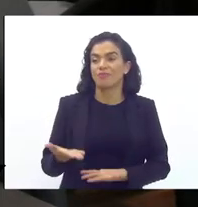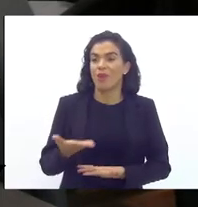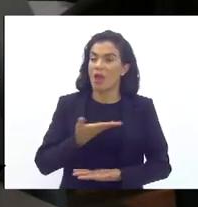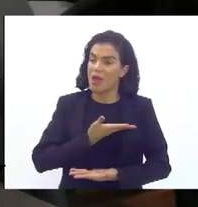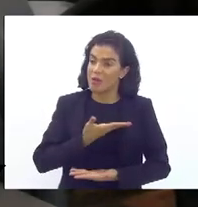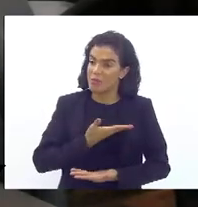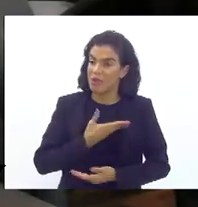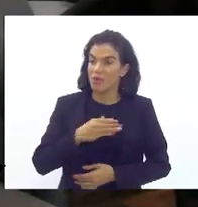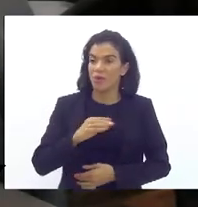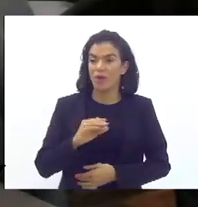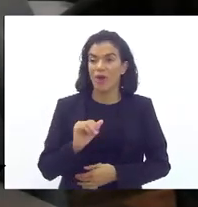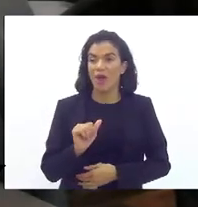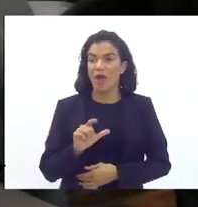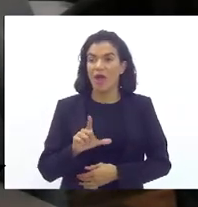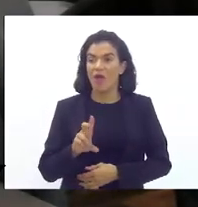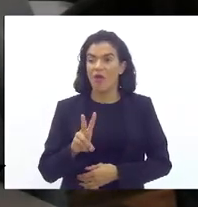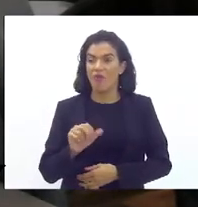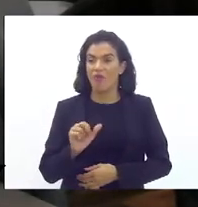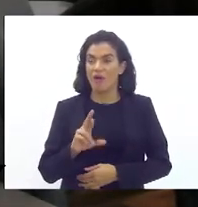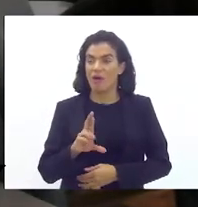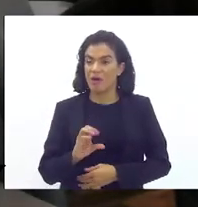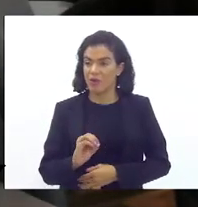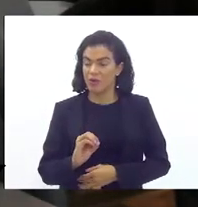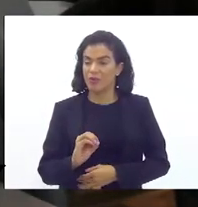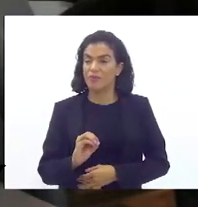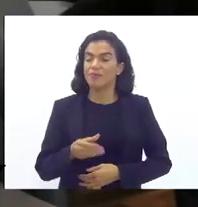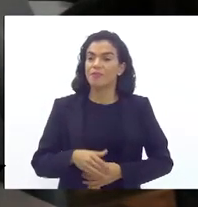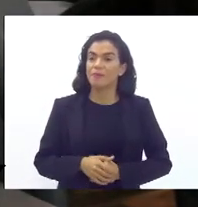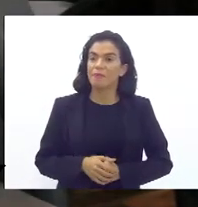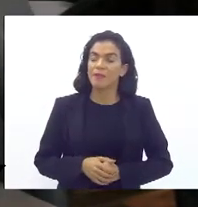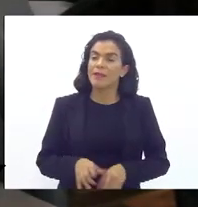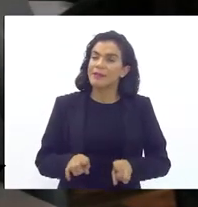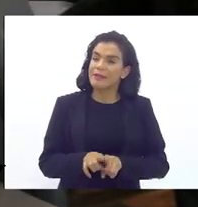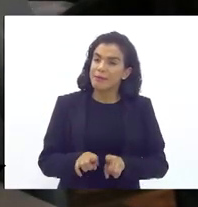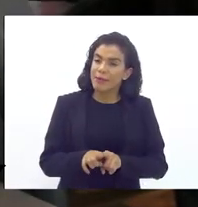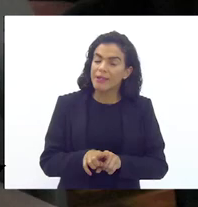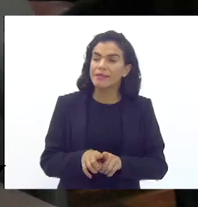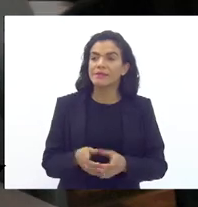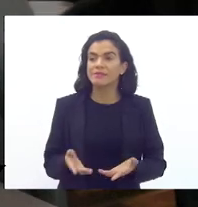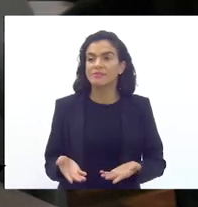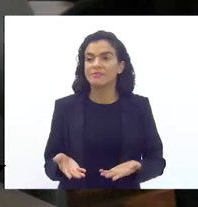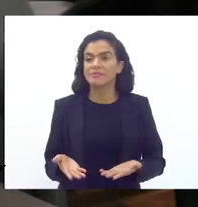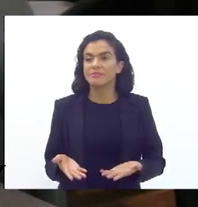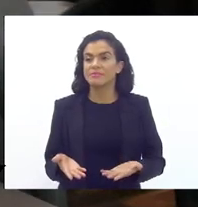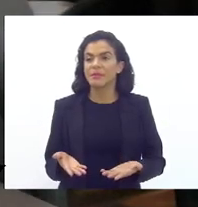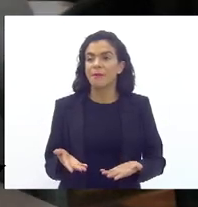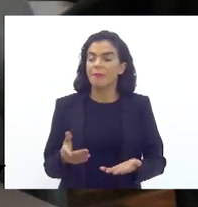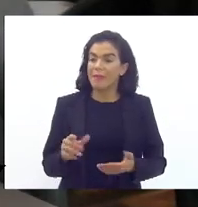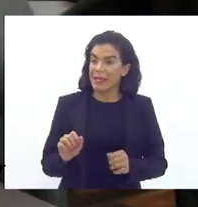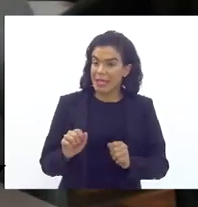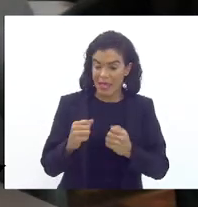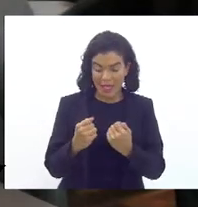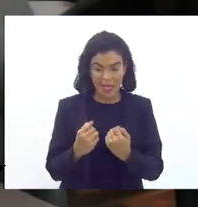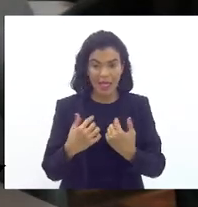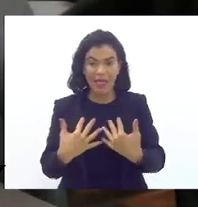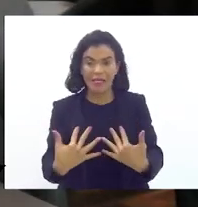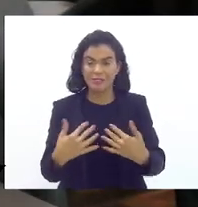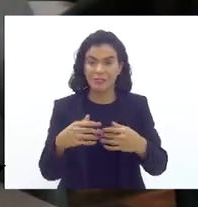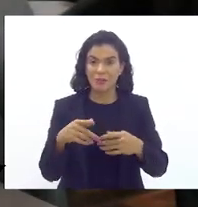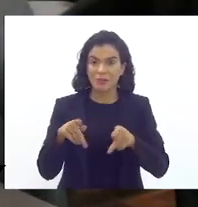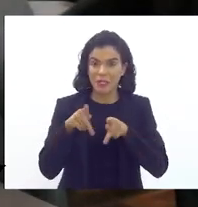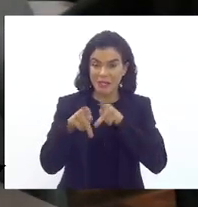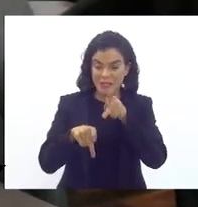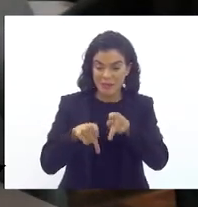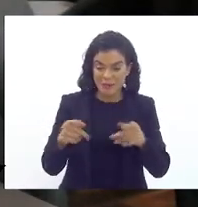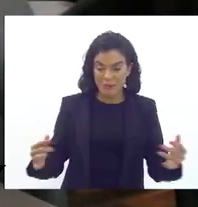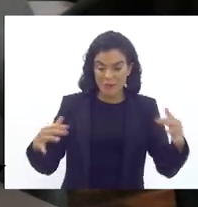Álvaro Quintão Marcelo Oliveira aqui presente e dizer que essa audiência pública bem Como projeto de lei agora